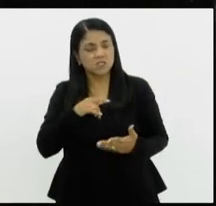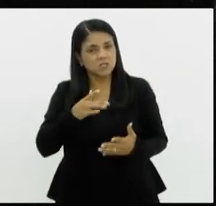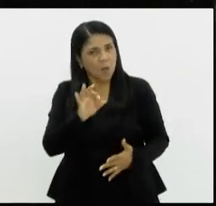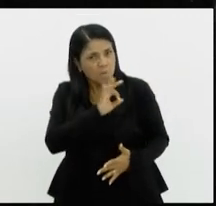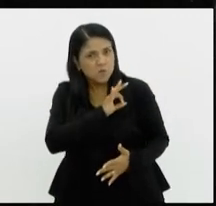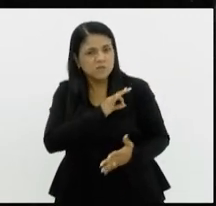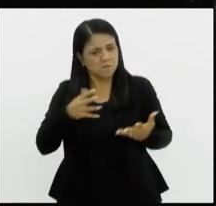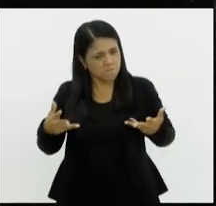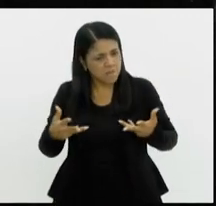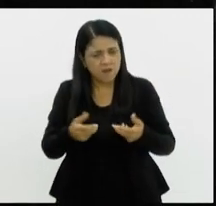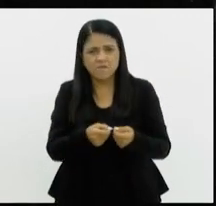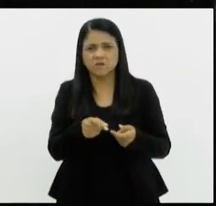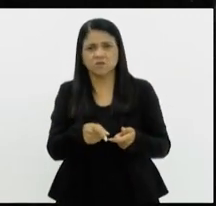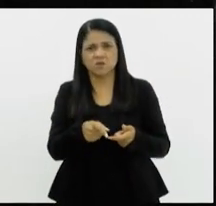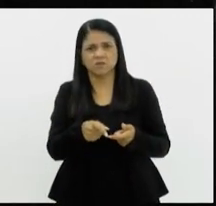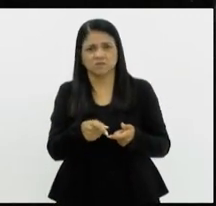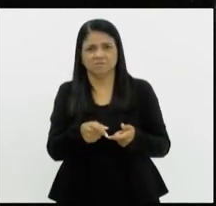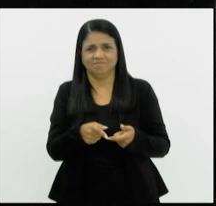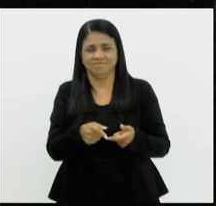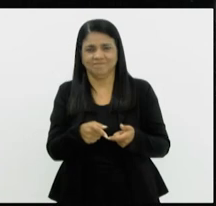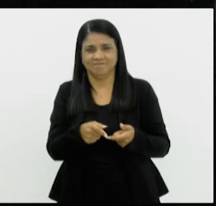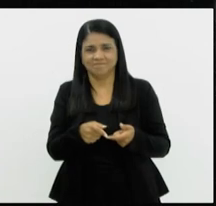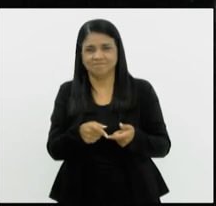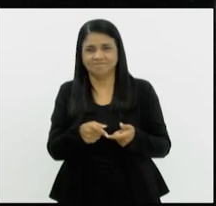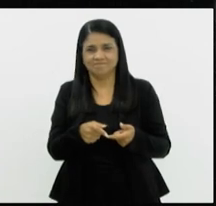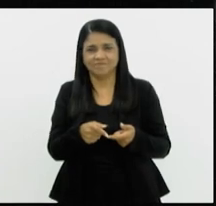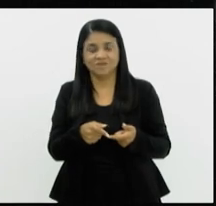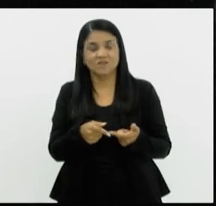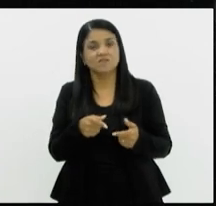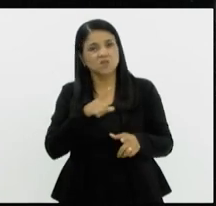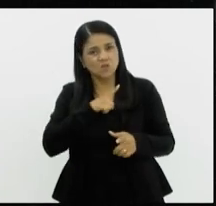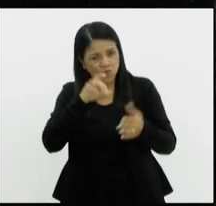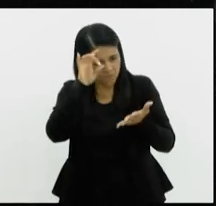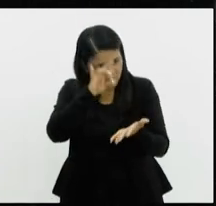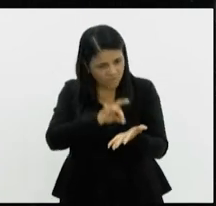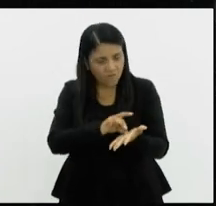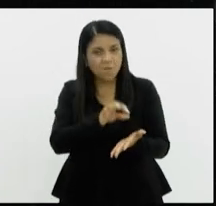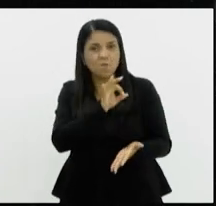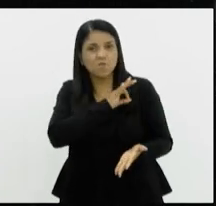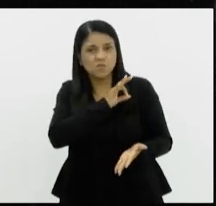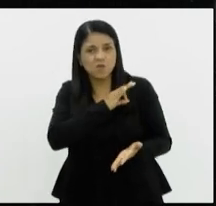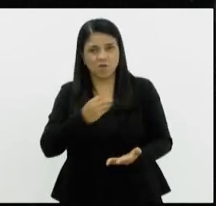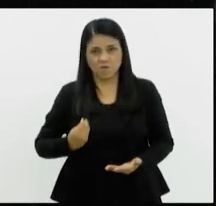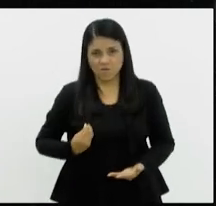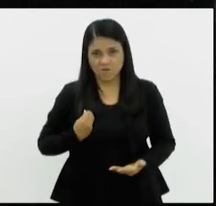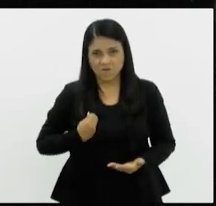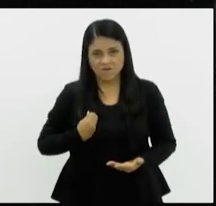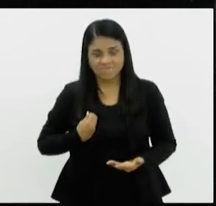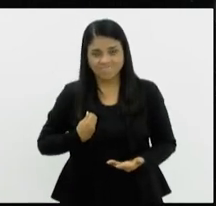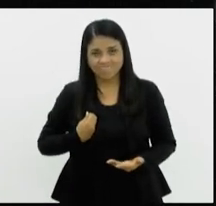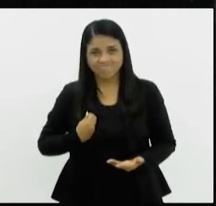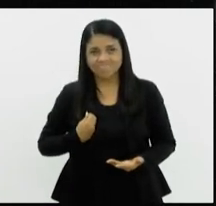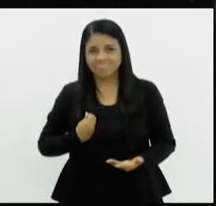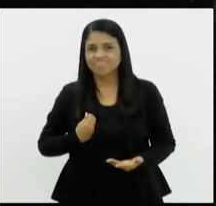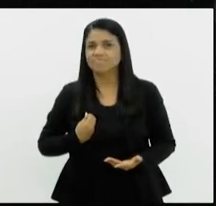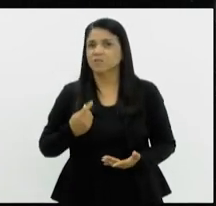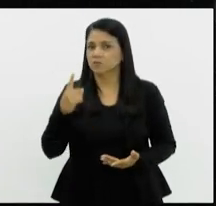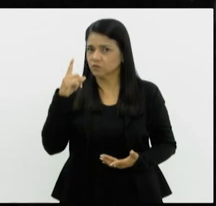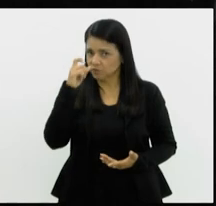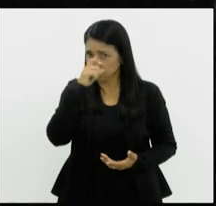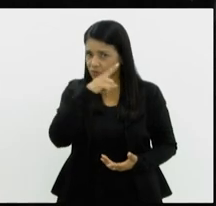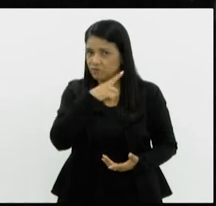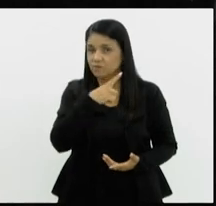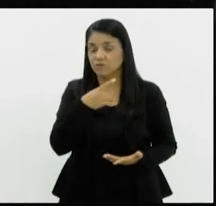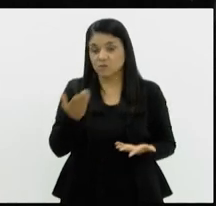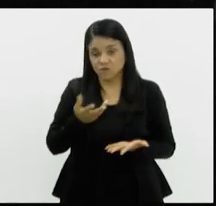desmerecendo as demais mas a realidade que nossos policiais hoje viv É surreal hoje pela manhã